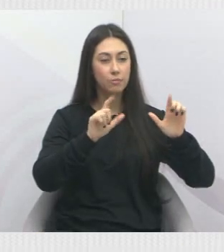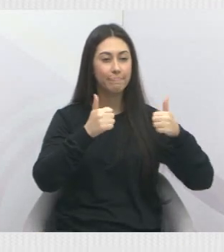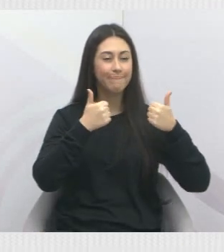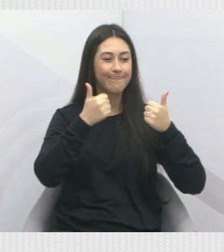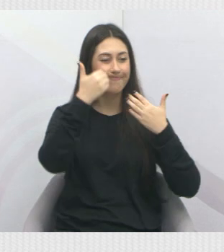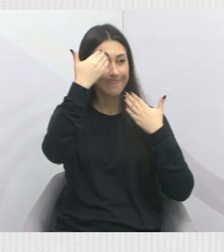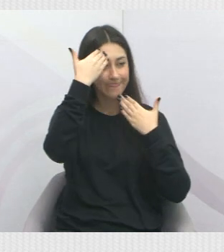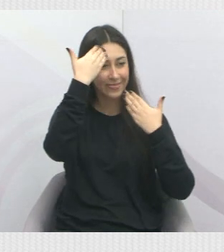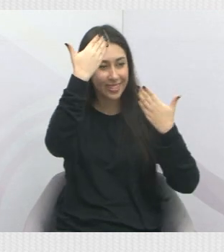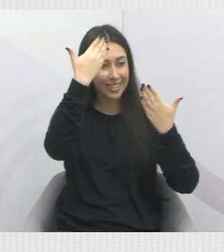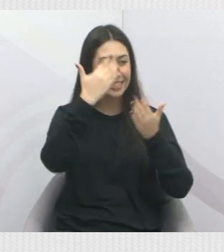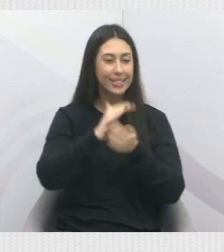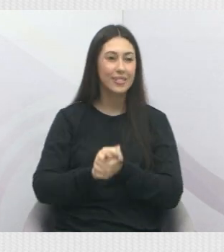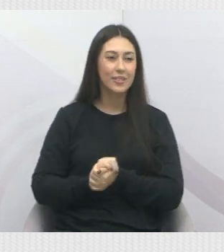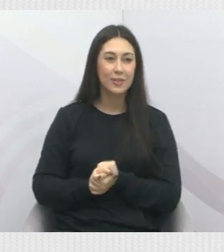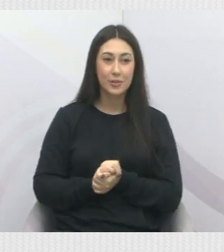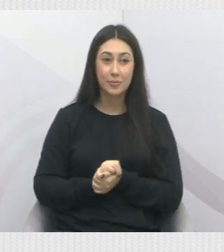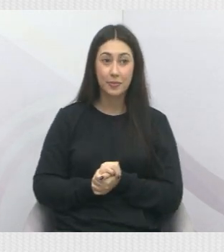Isso, muito obrigado.